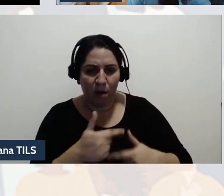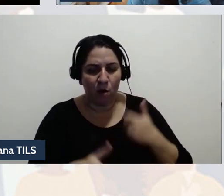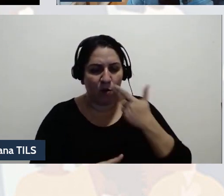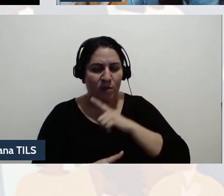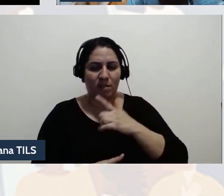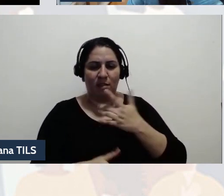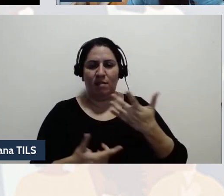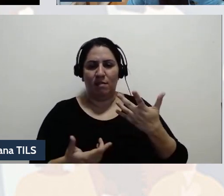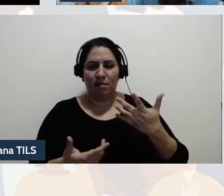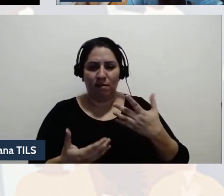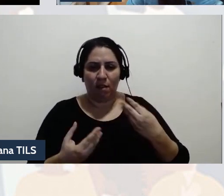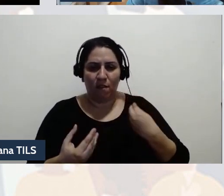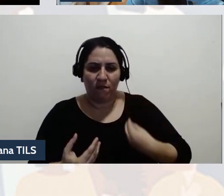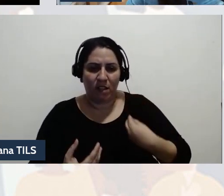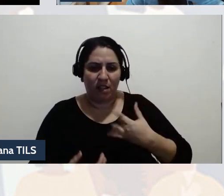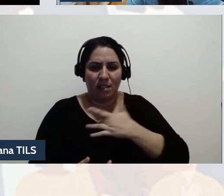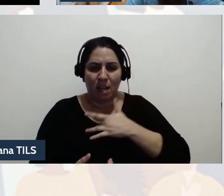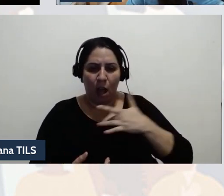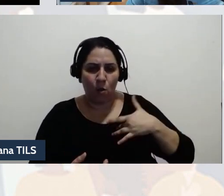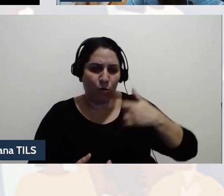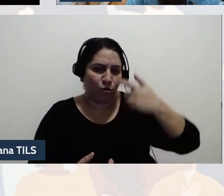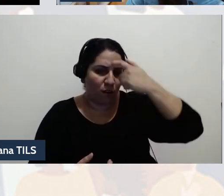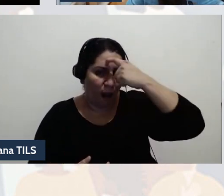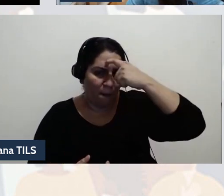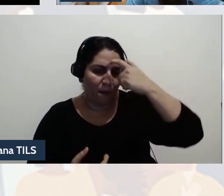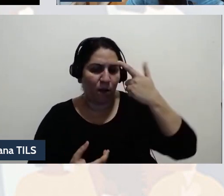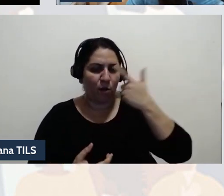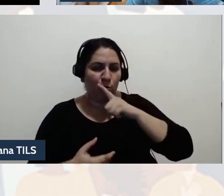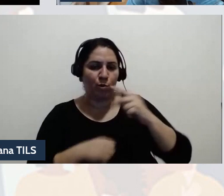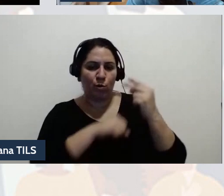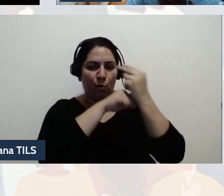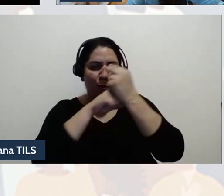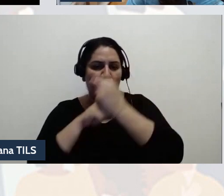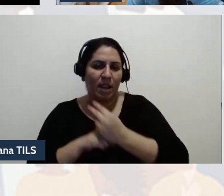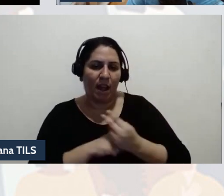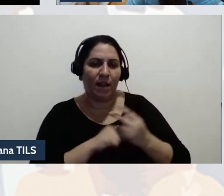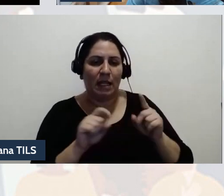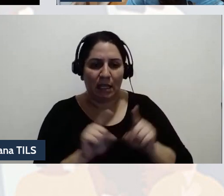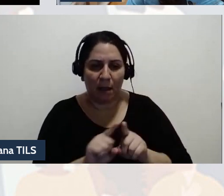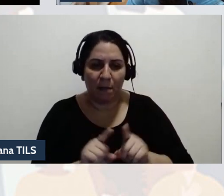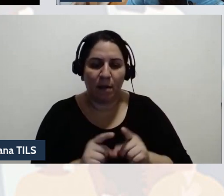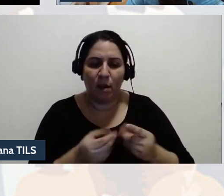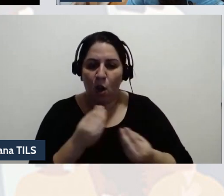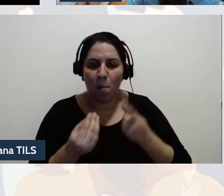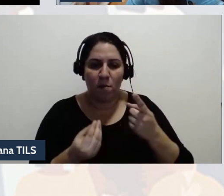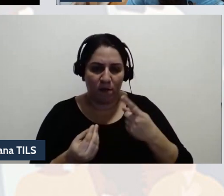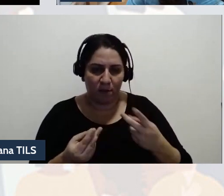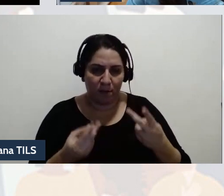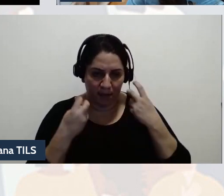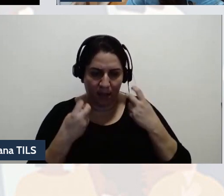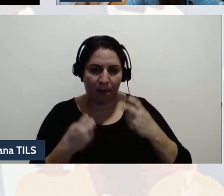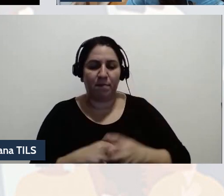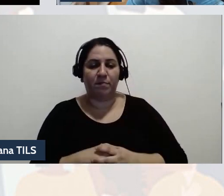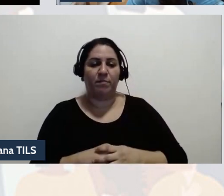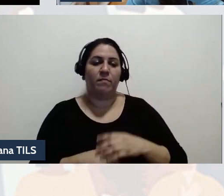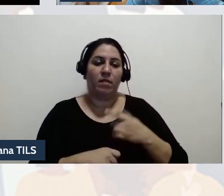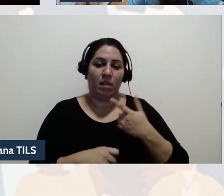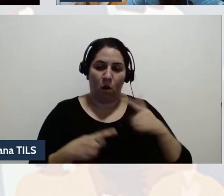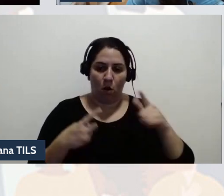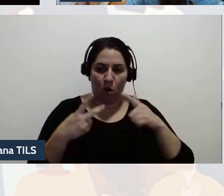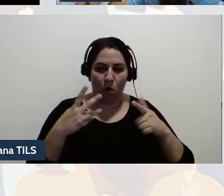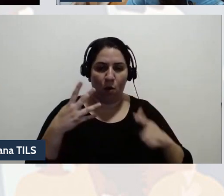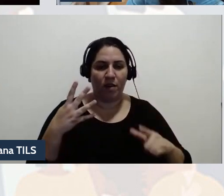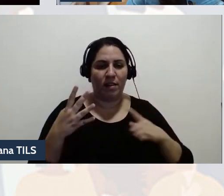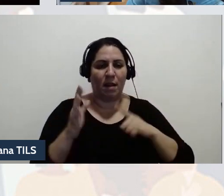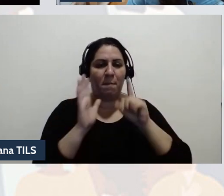mental, quanto a questão de autocuidado também, né? E daí eu trago as outras perguntas que